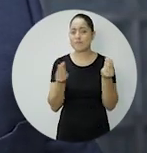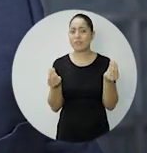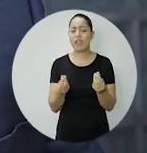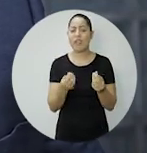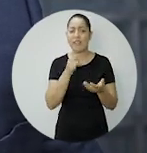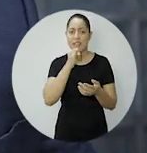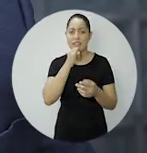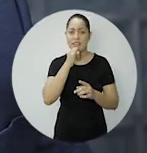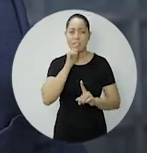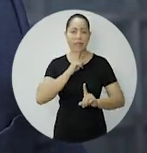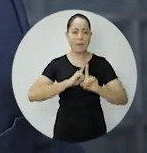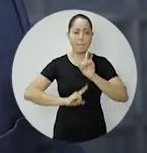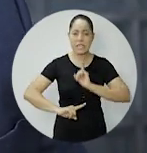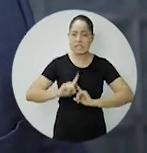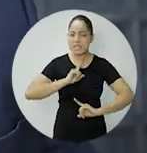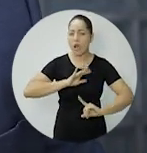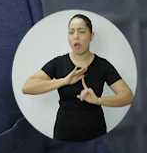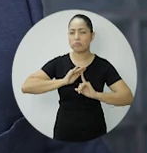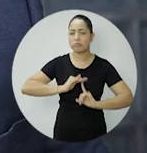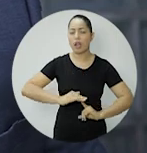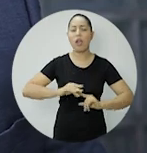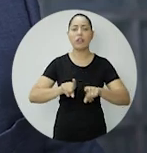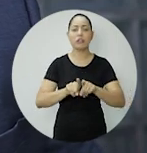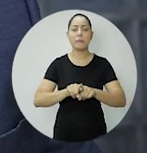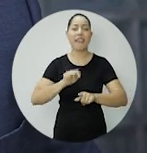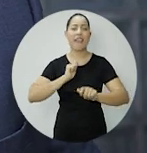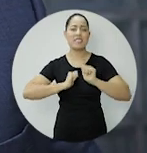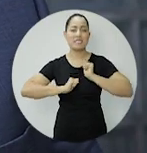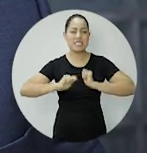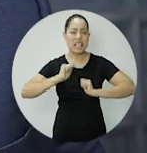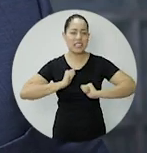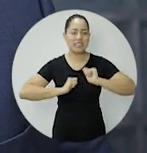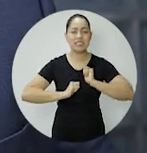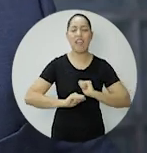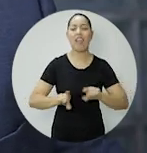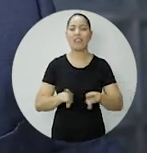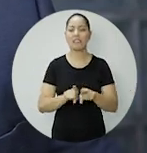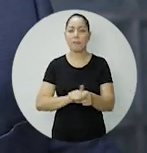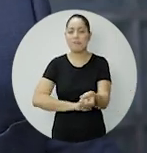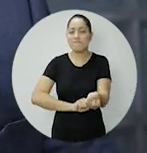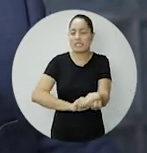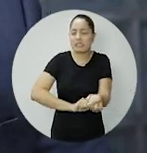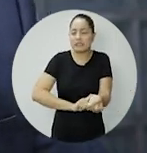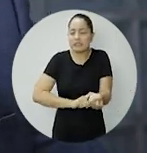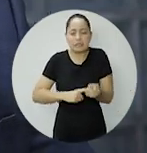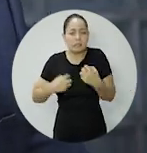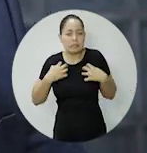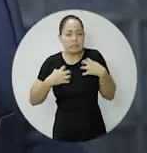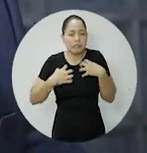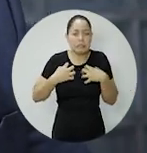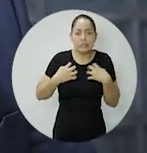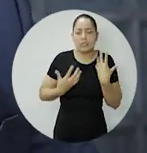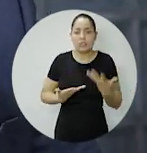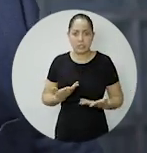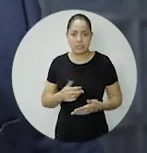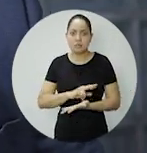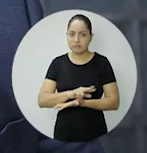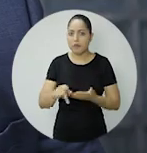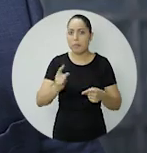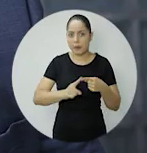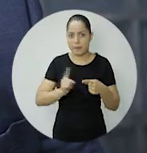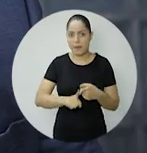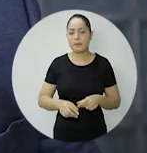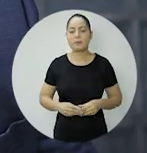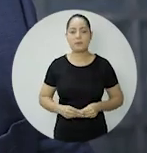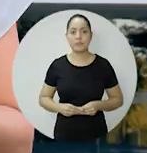tão delicados como depressão, ansiedade, estresse, que levam a uma série de problemas no nosso dia a dia